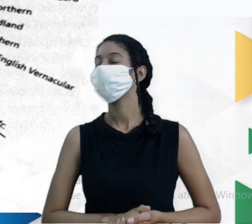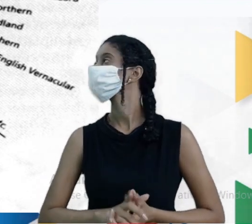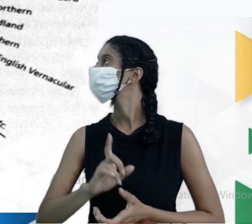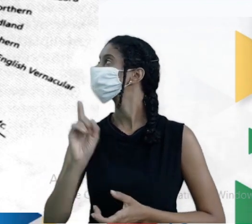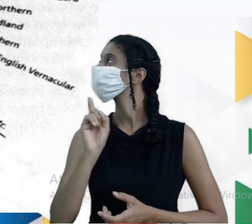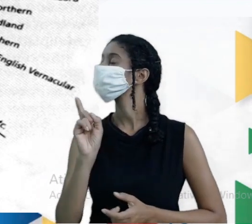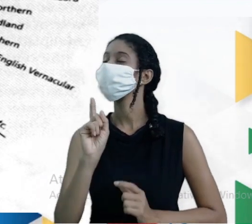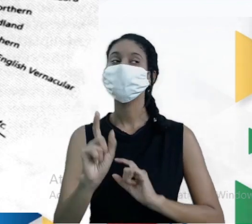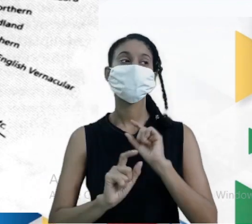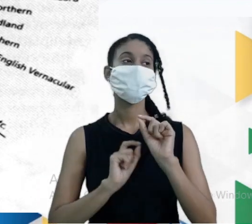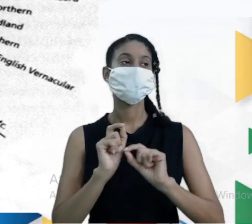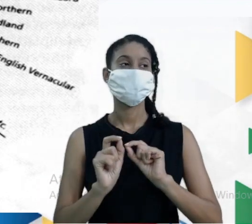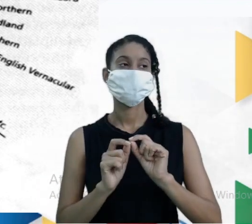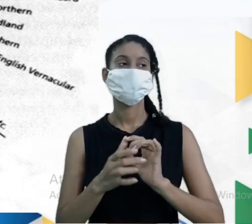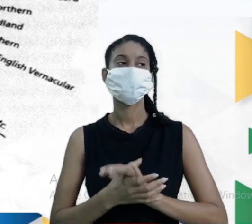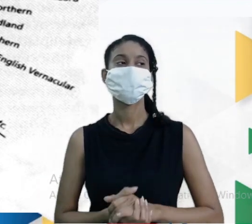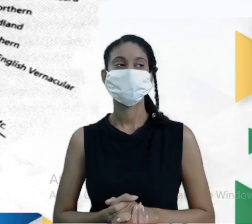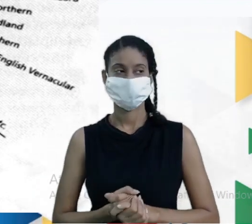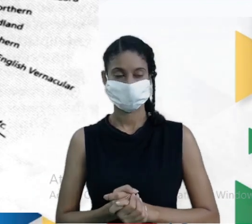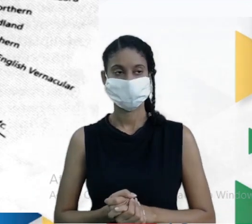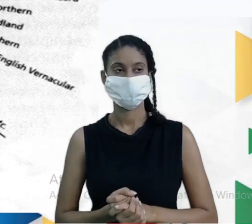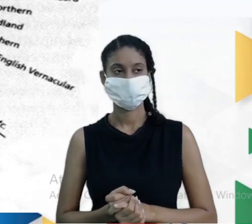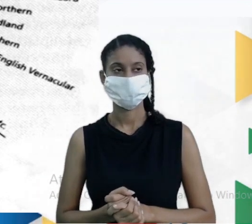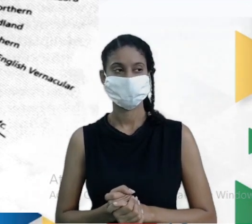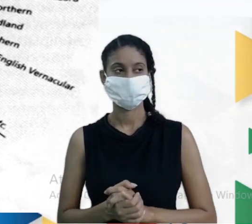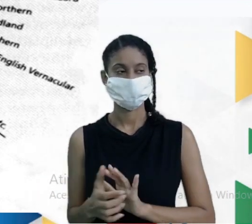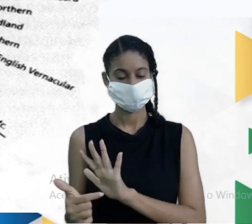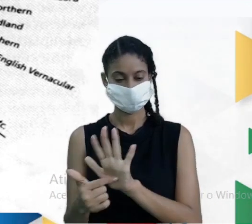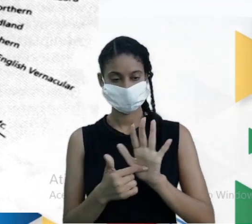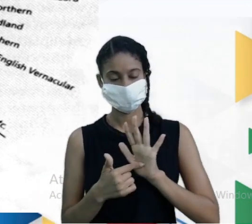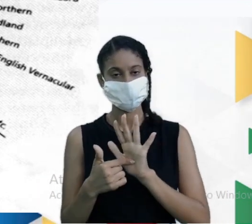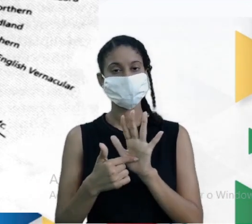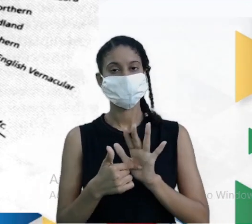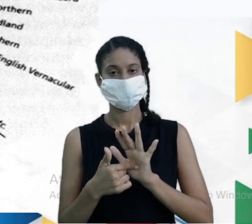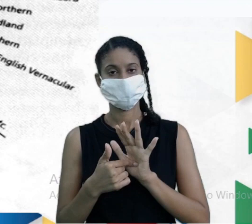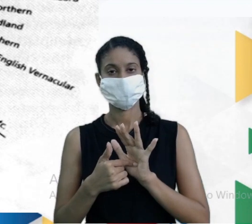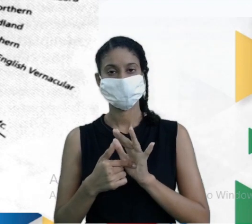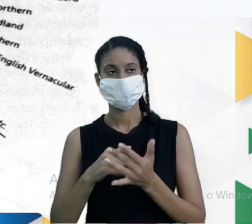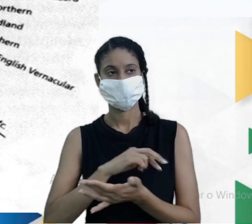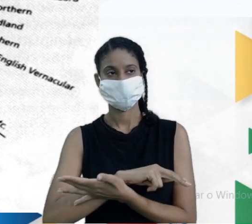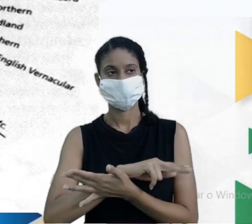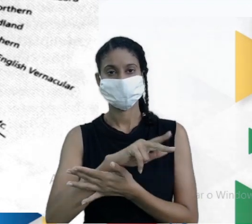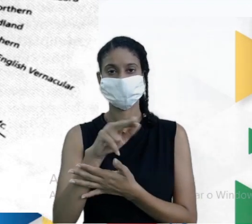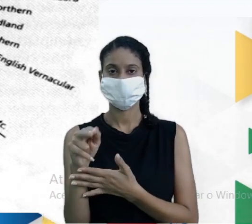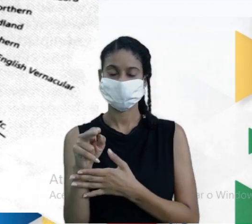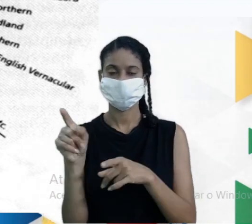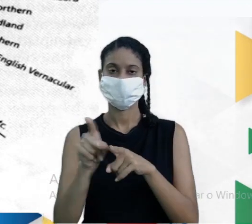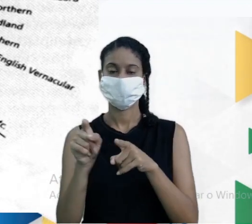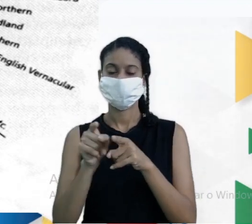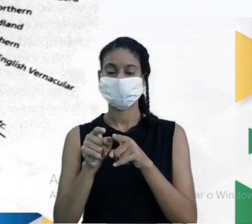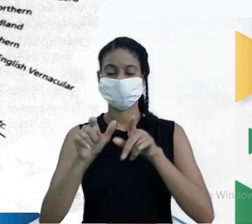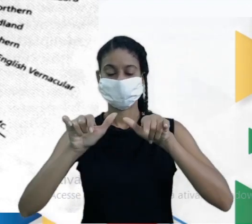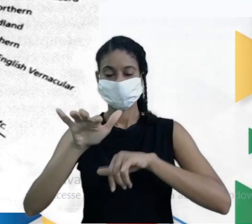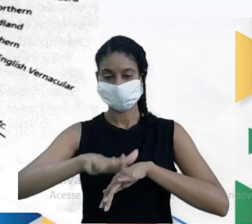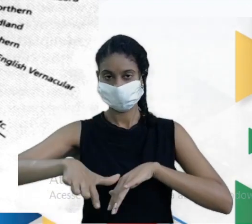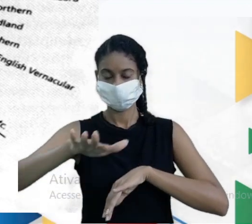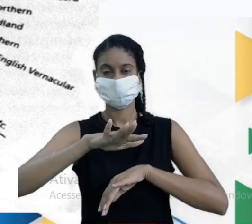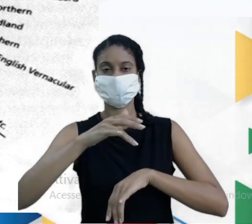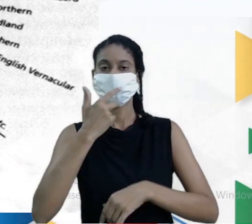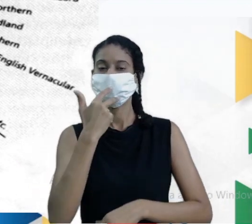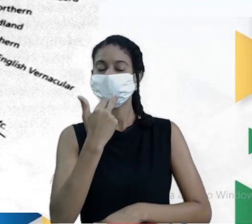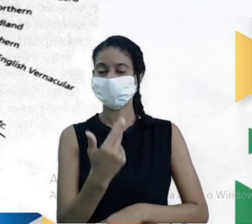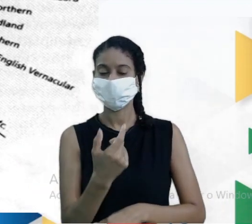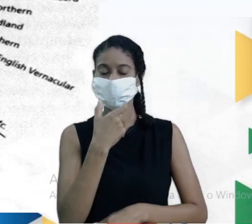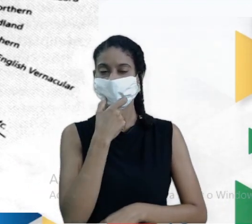Standard English, que aparece um pouquinho da quantidade de variações e de espaços